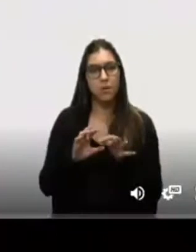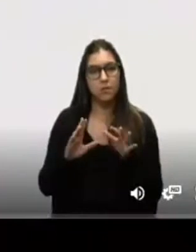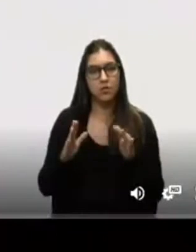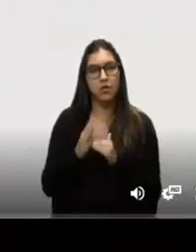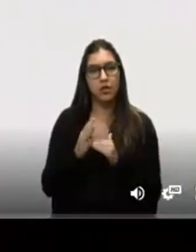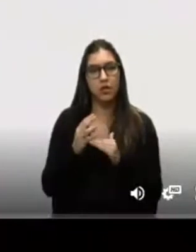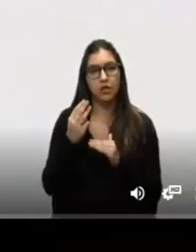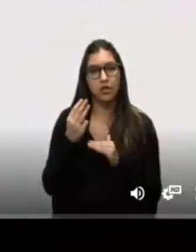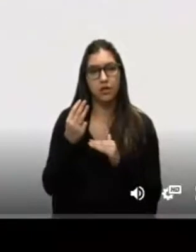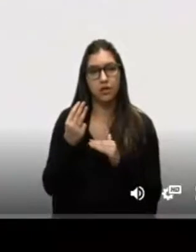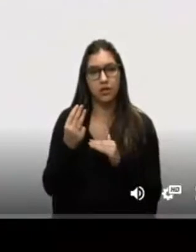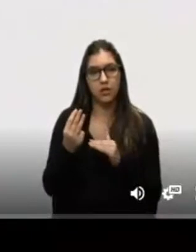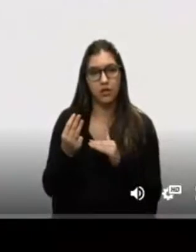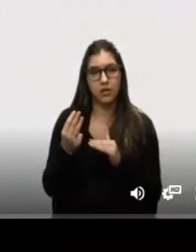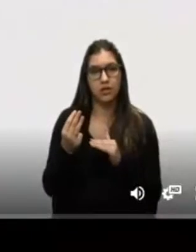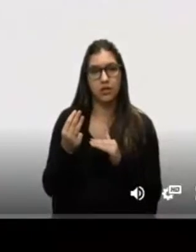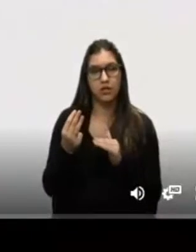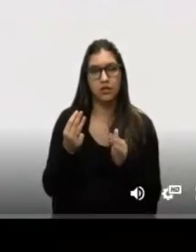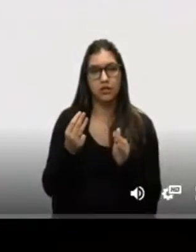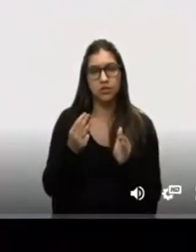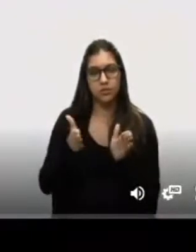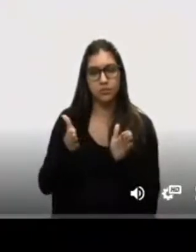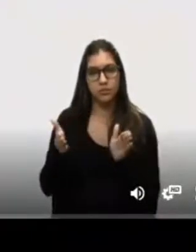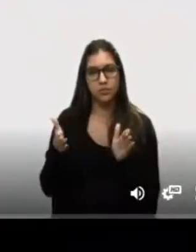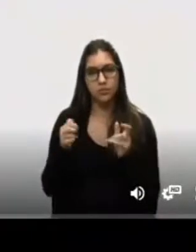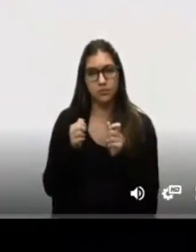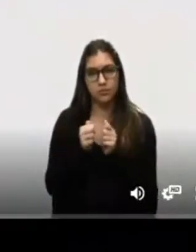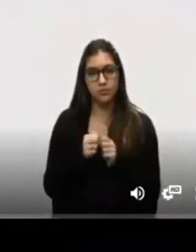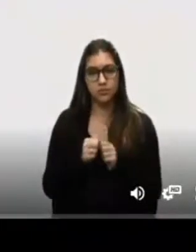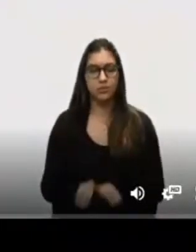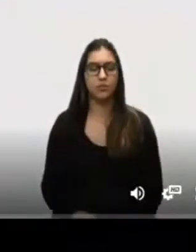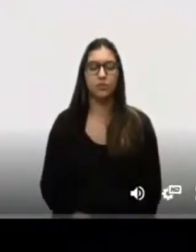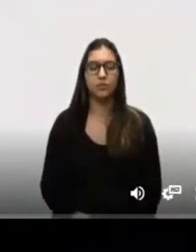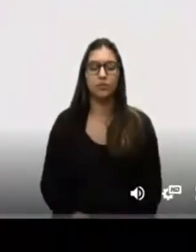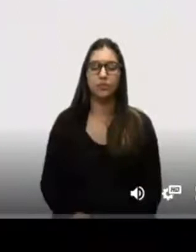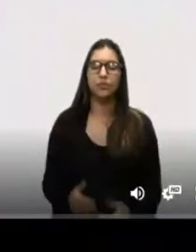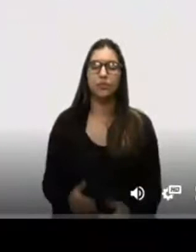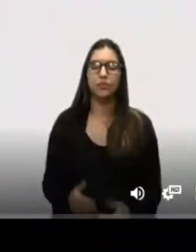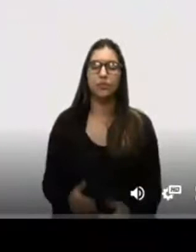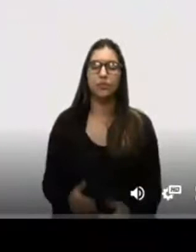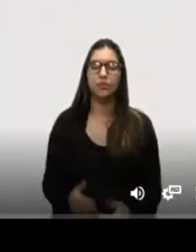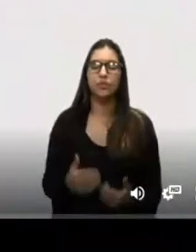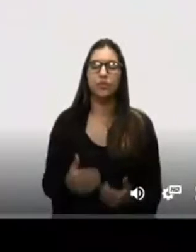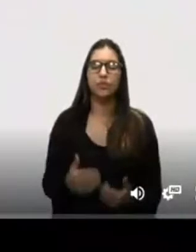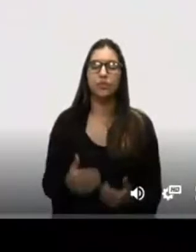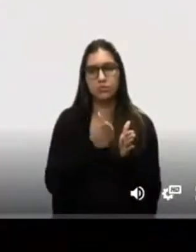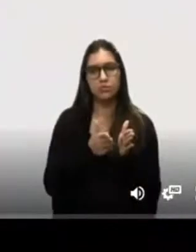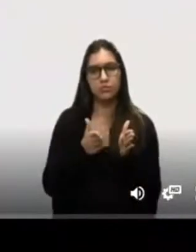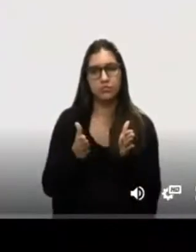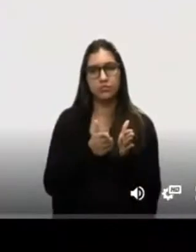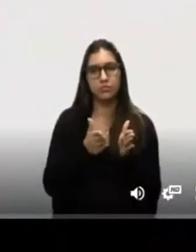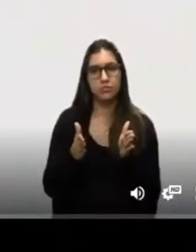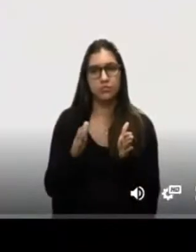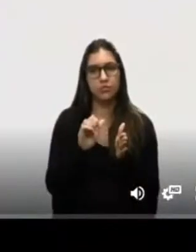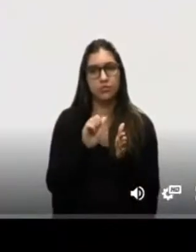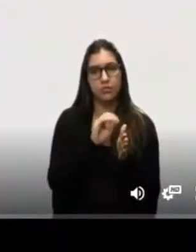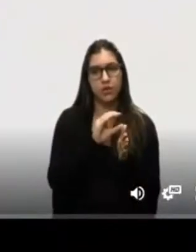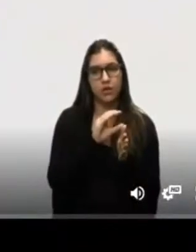até 3 determinações simultâneas. Então, nós vamos falar do